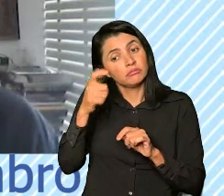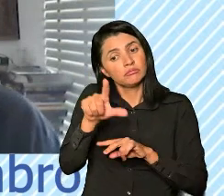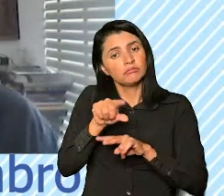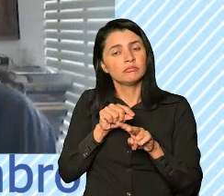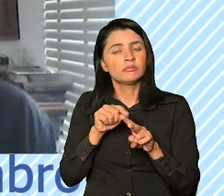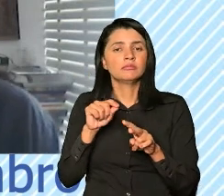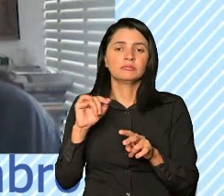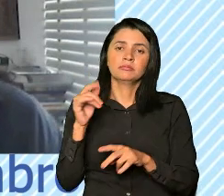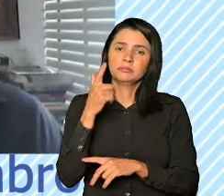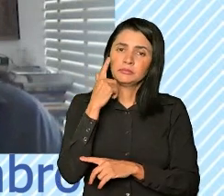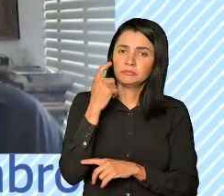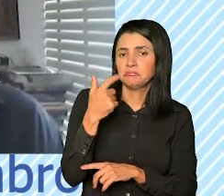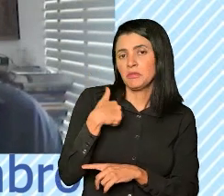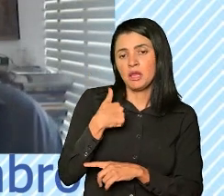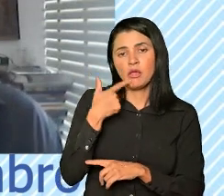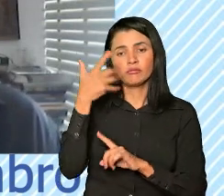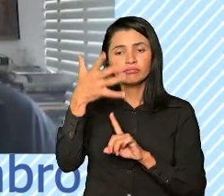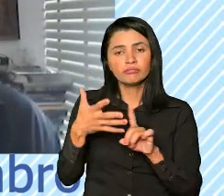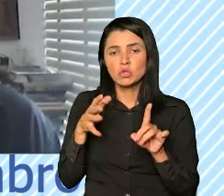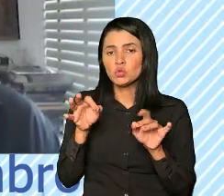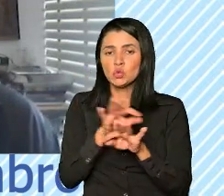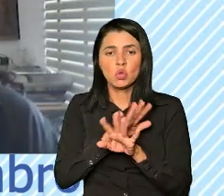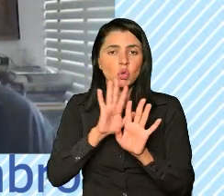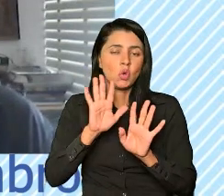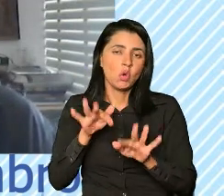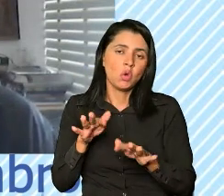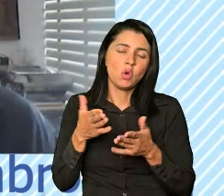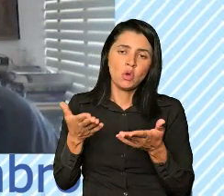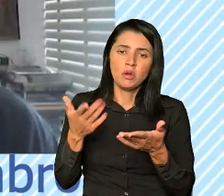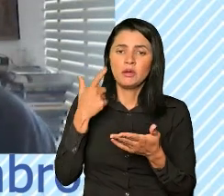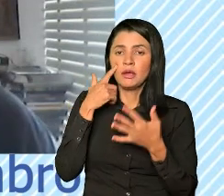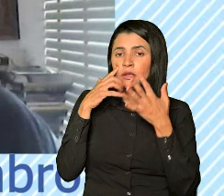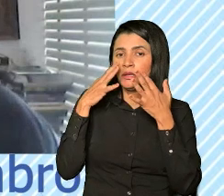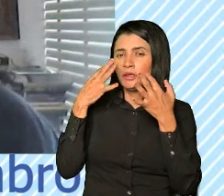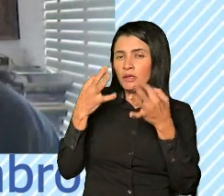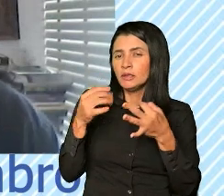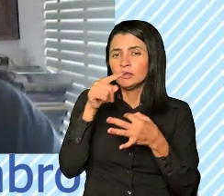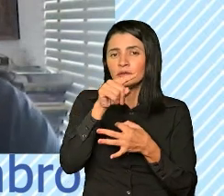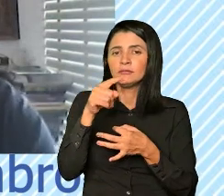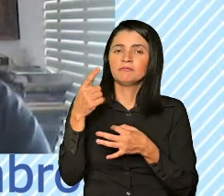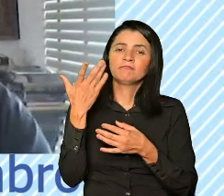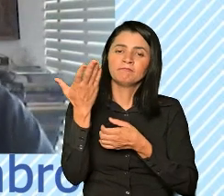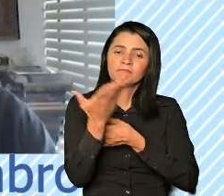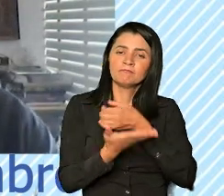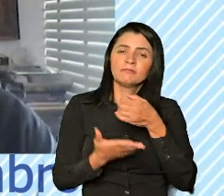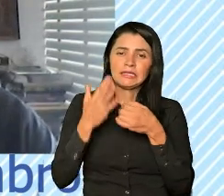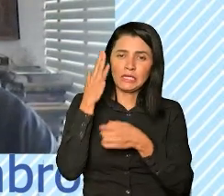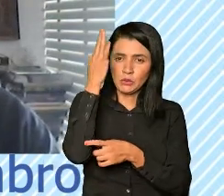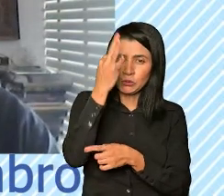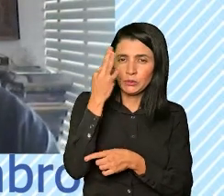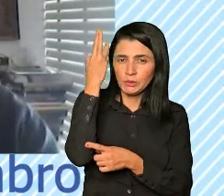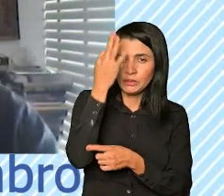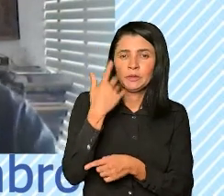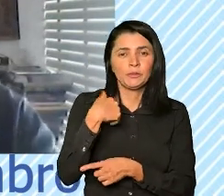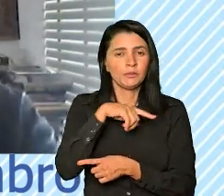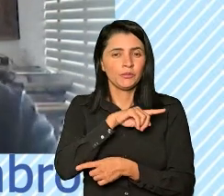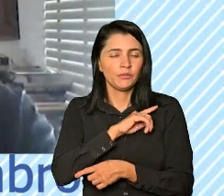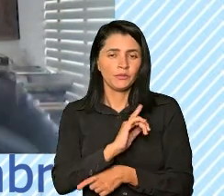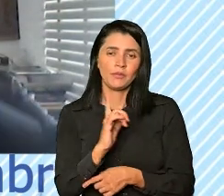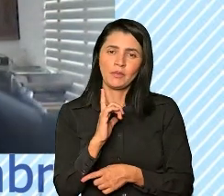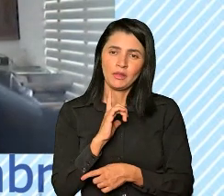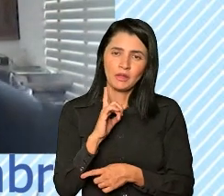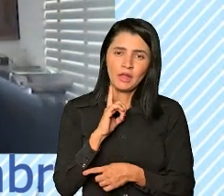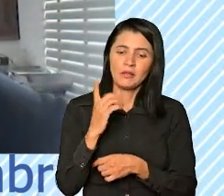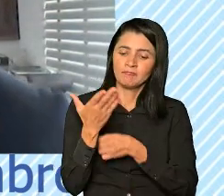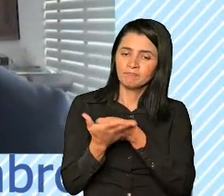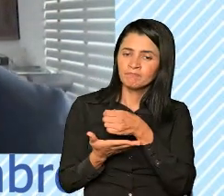acho que da minha parte é isso. Eu queria chamar a atenção para essa base teórica mesmo, para que a gente tenha